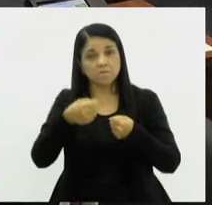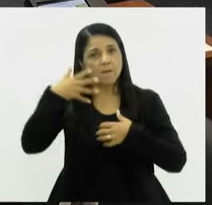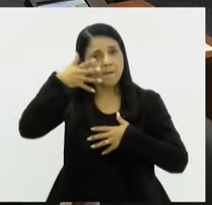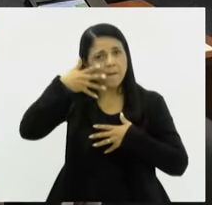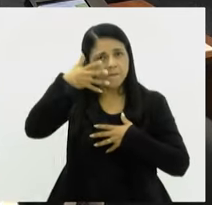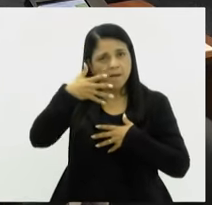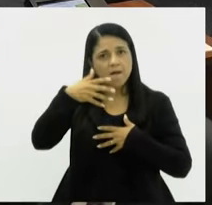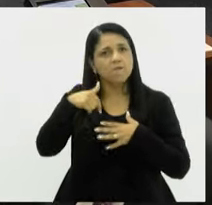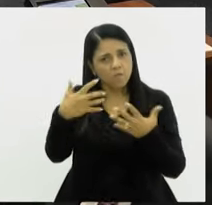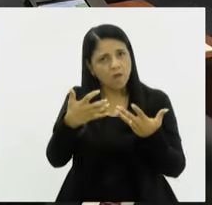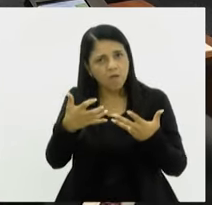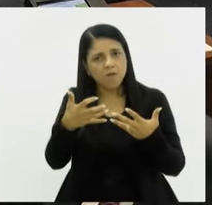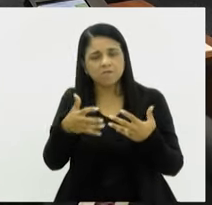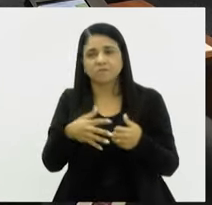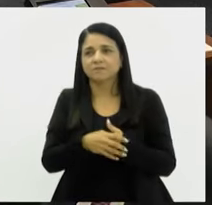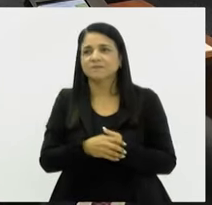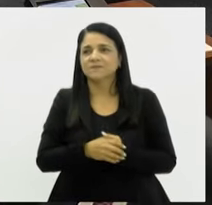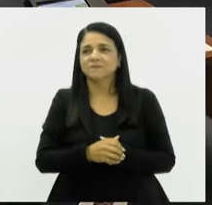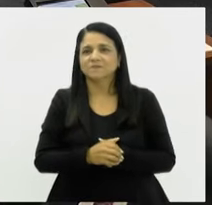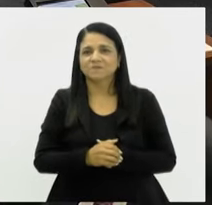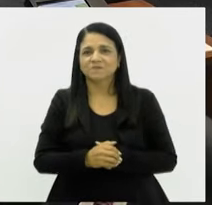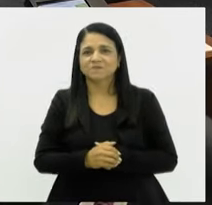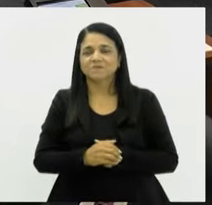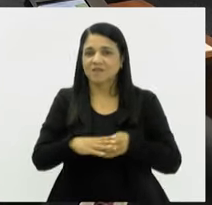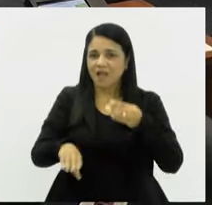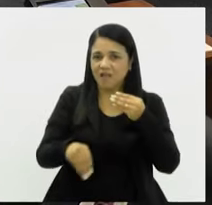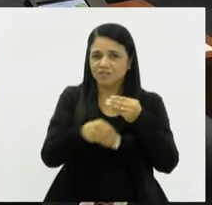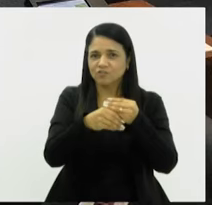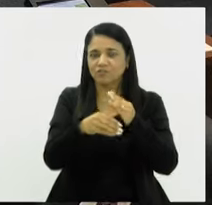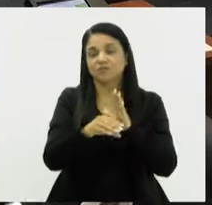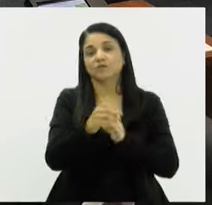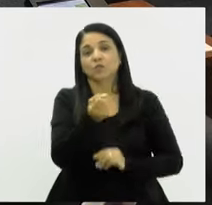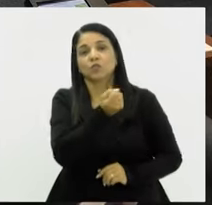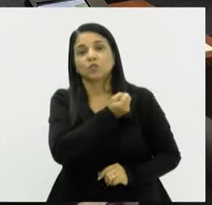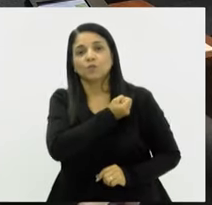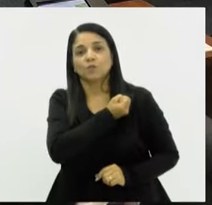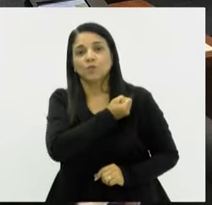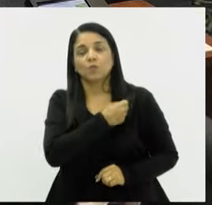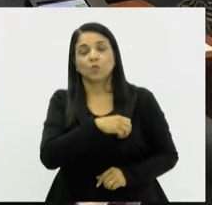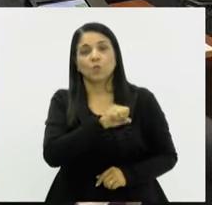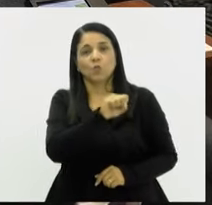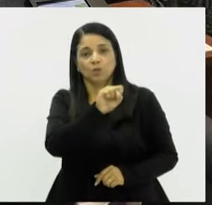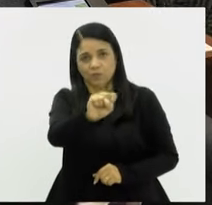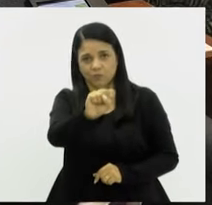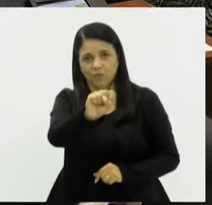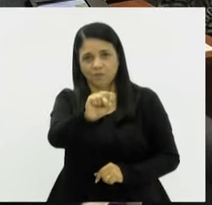não. É o... Aditiva número 8.